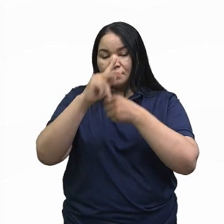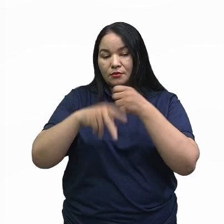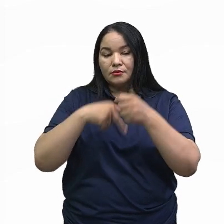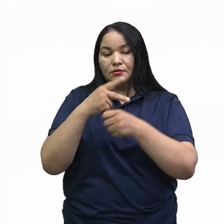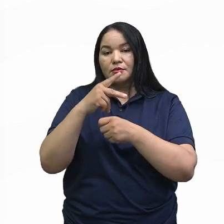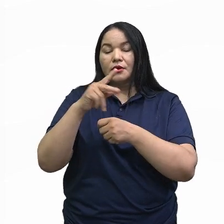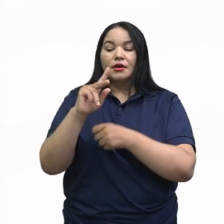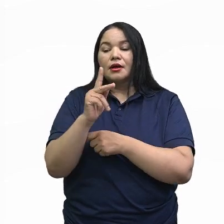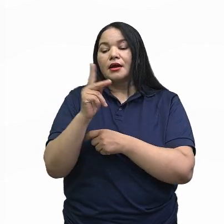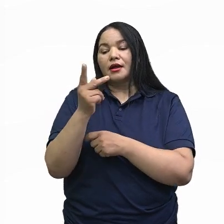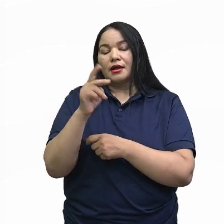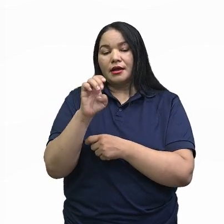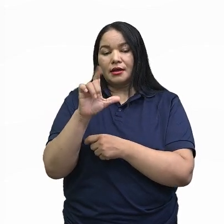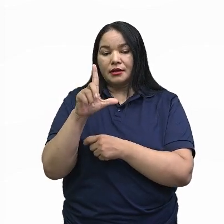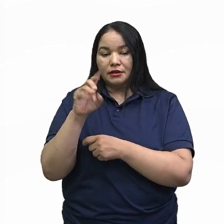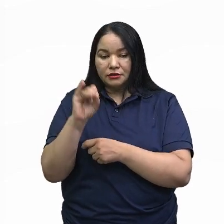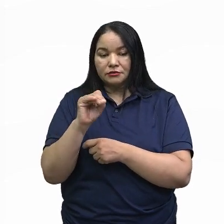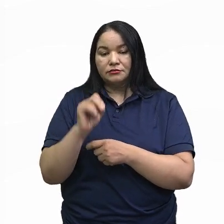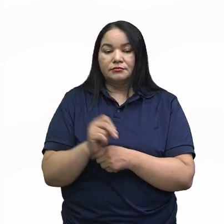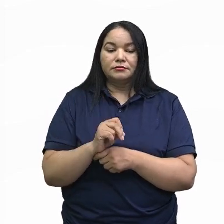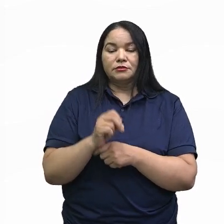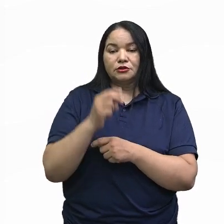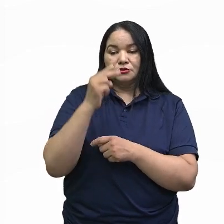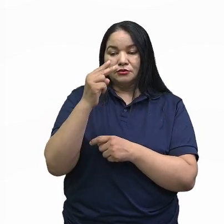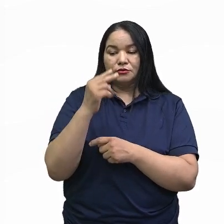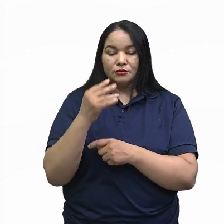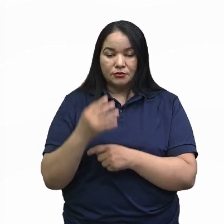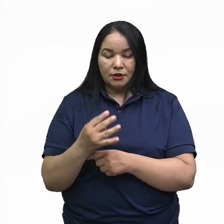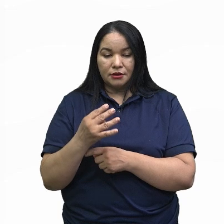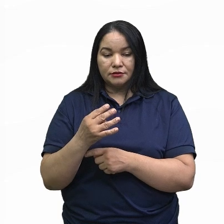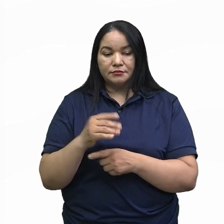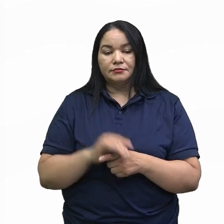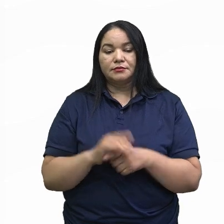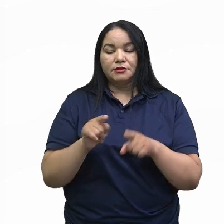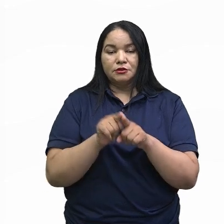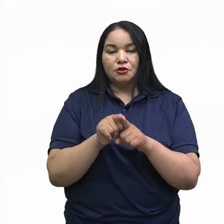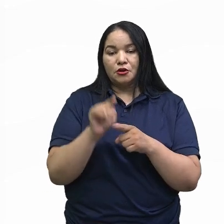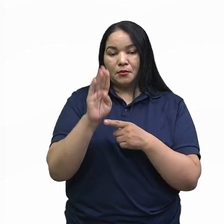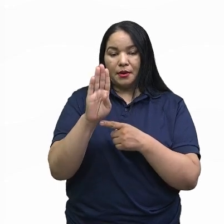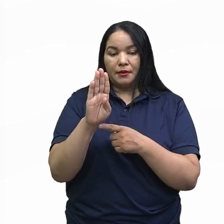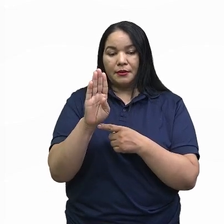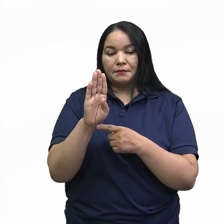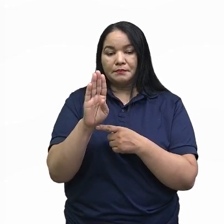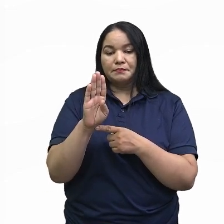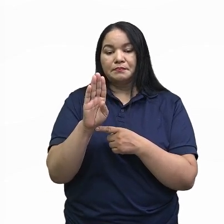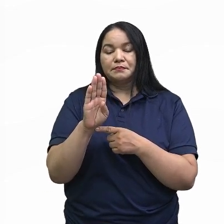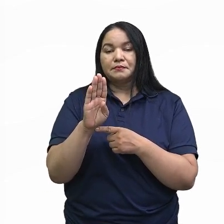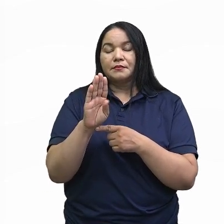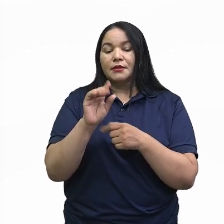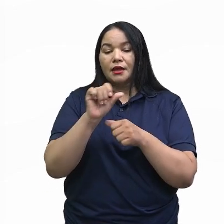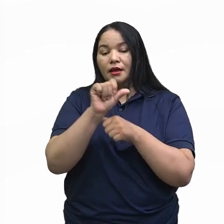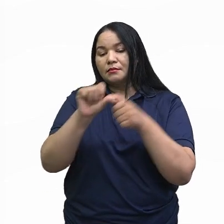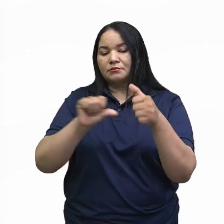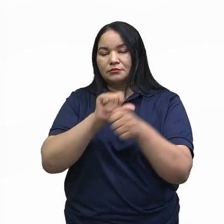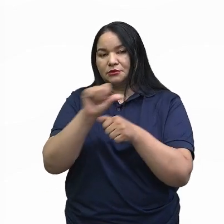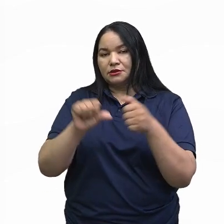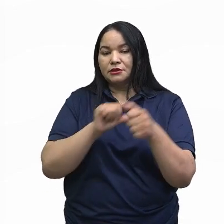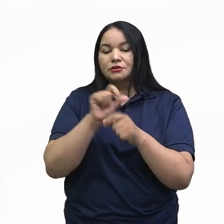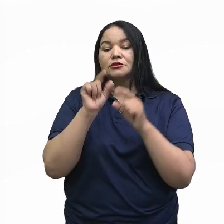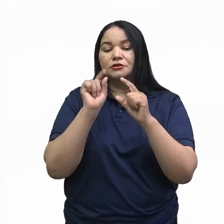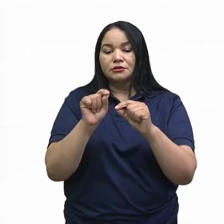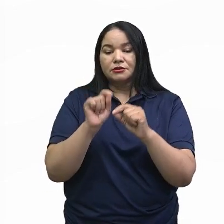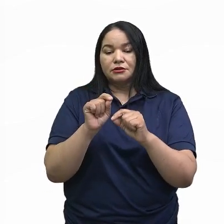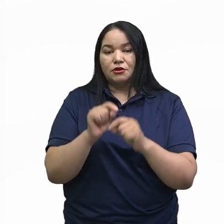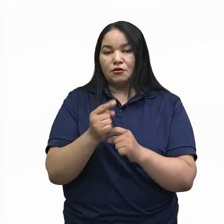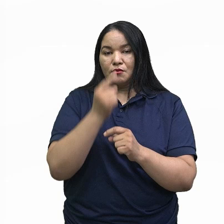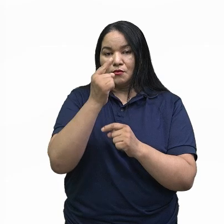2 embaixo, número 4 em cima, né? Já no caso da beta, a conversão, como você está vendo ali, né,